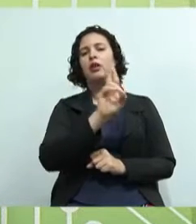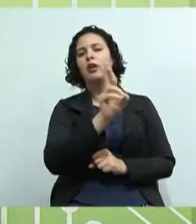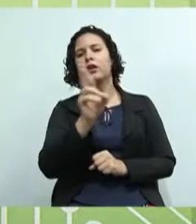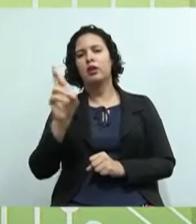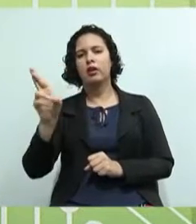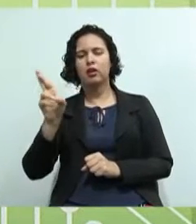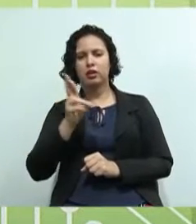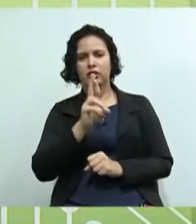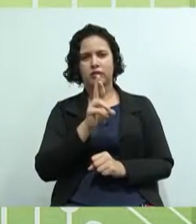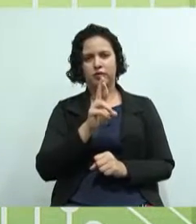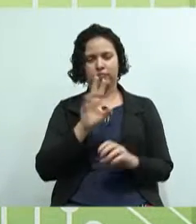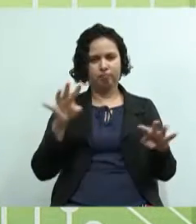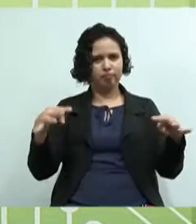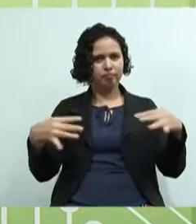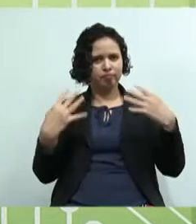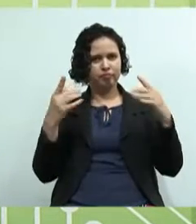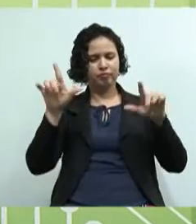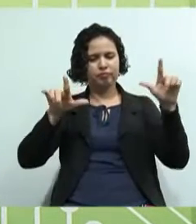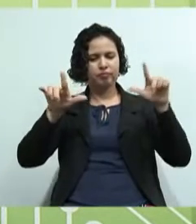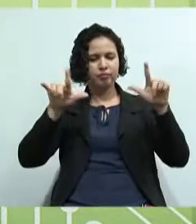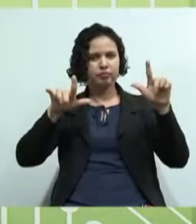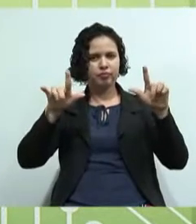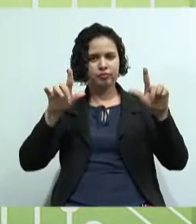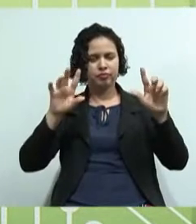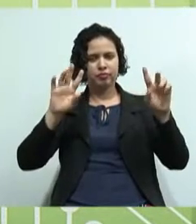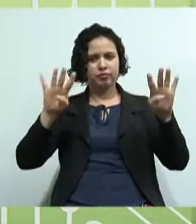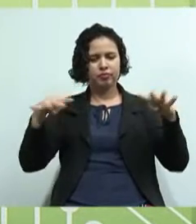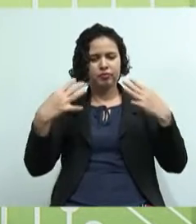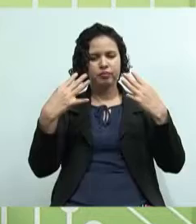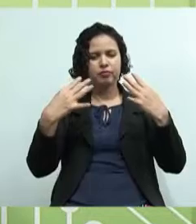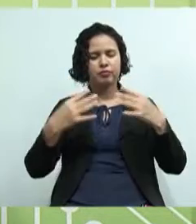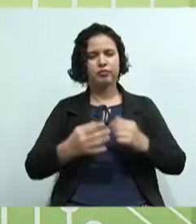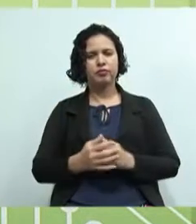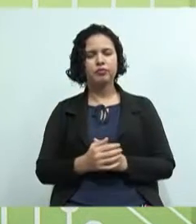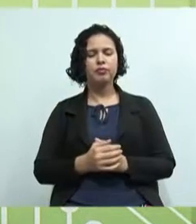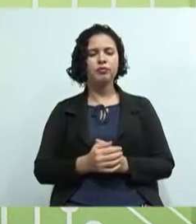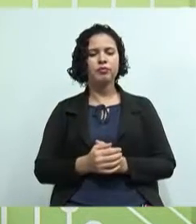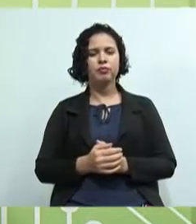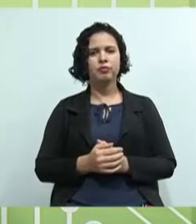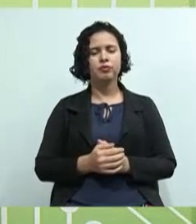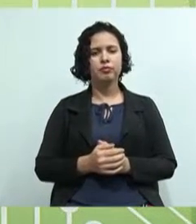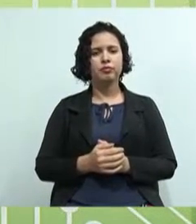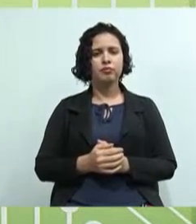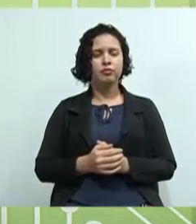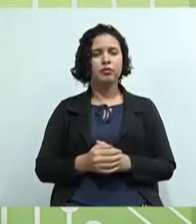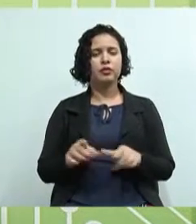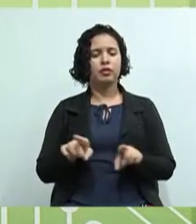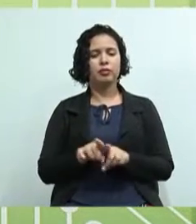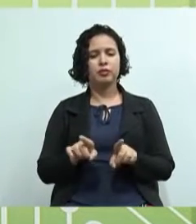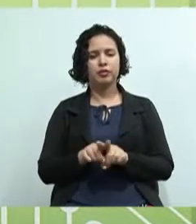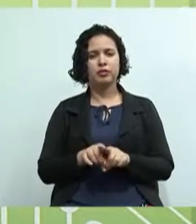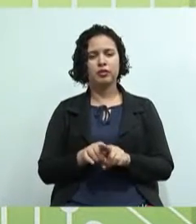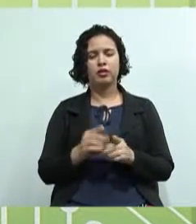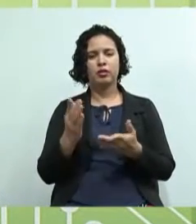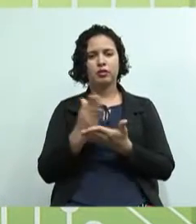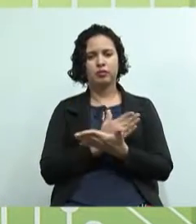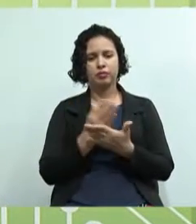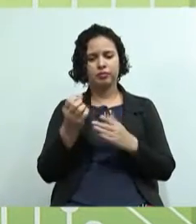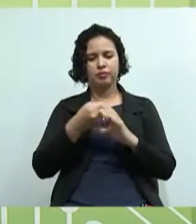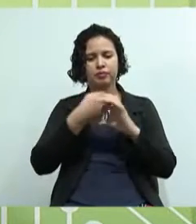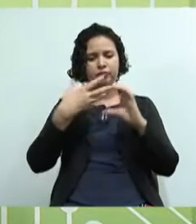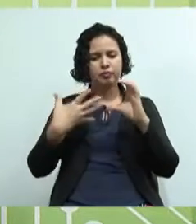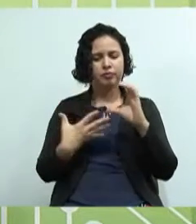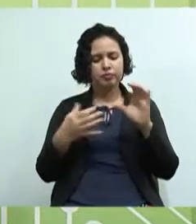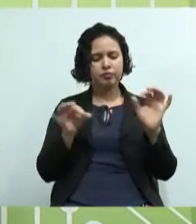é que está online assistindo essa nossa teleaula de número 5 de revisão, tá ok? Enquanto você vai mandando, vamos colocar aqui algumas características do